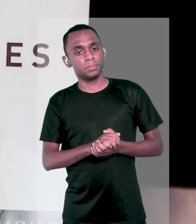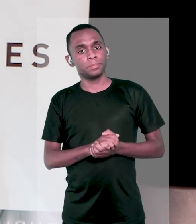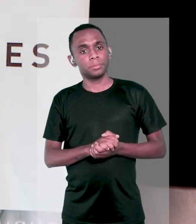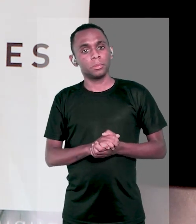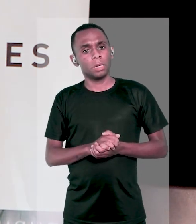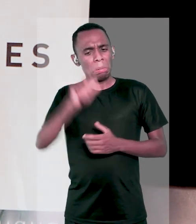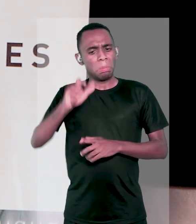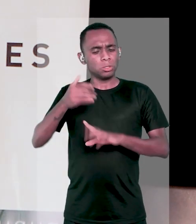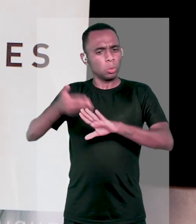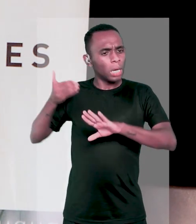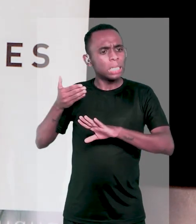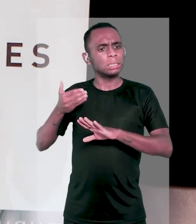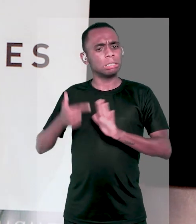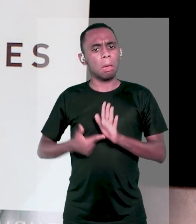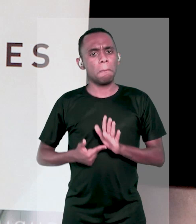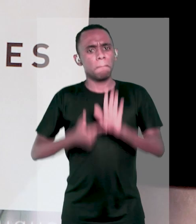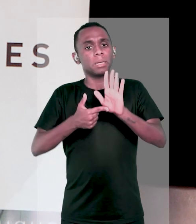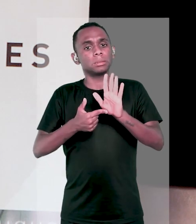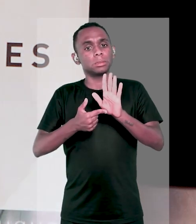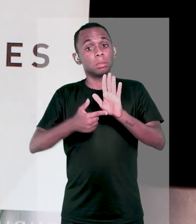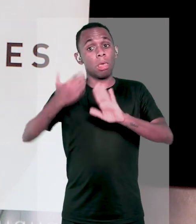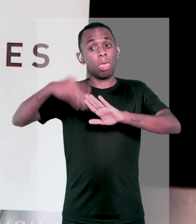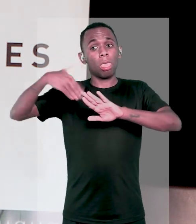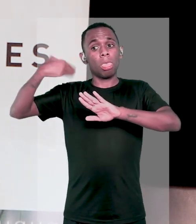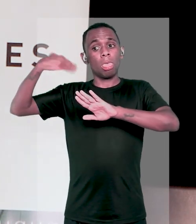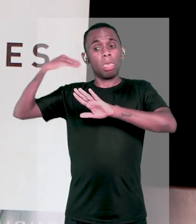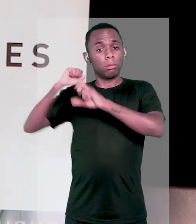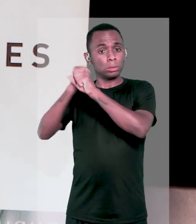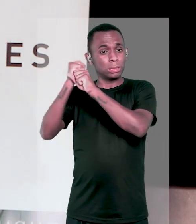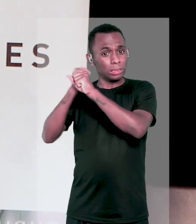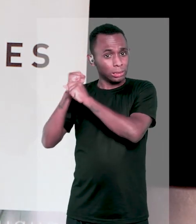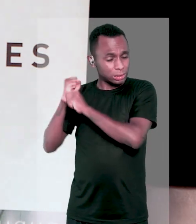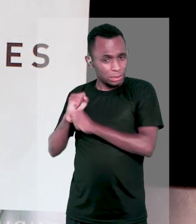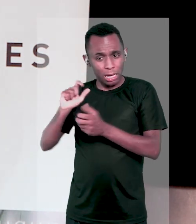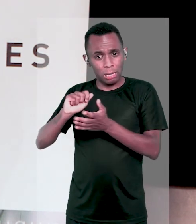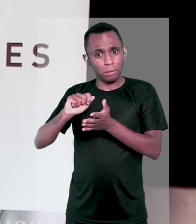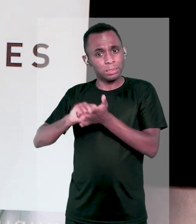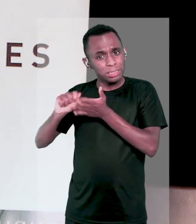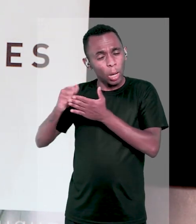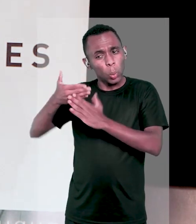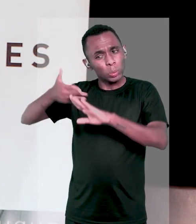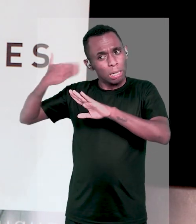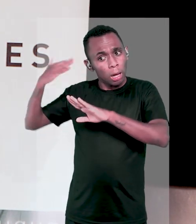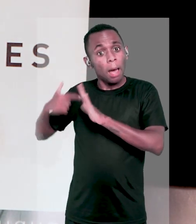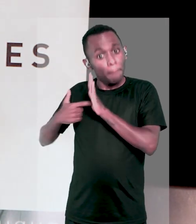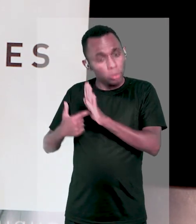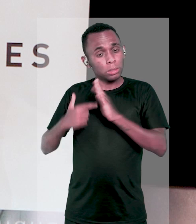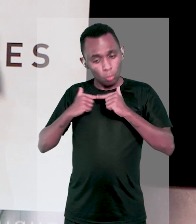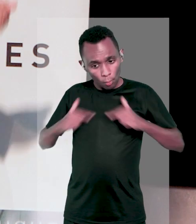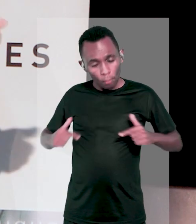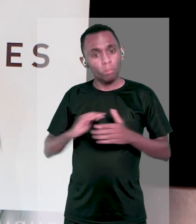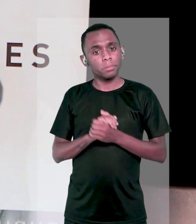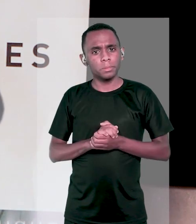por tabus mas ainda quando esse corpo humano é transformado em arte quer dizer num